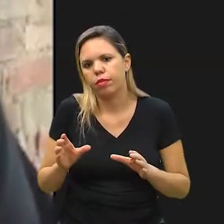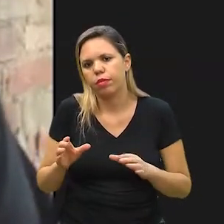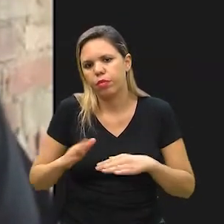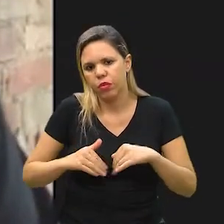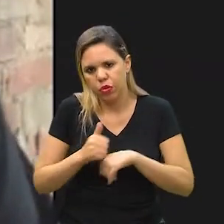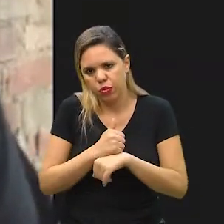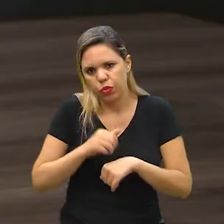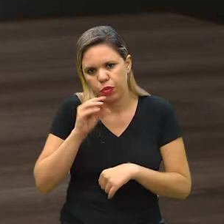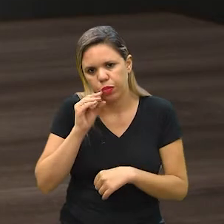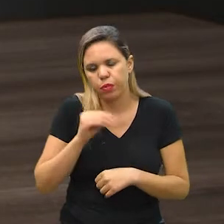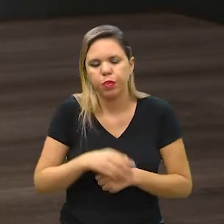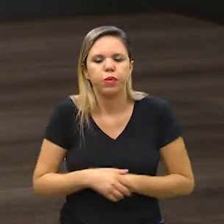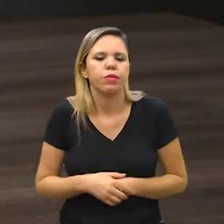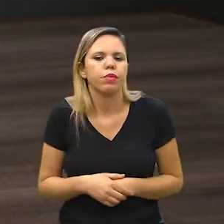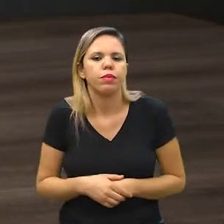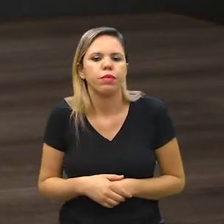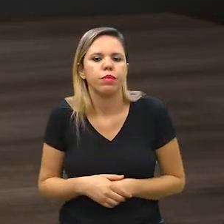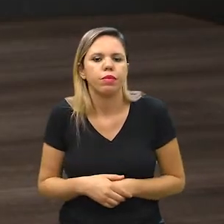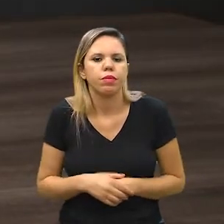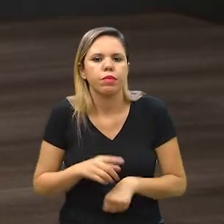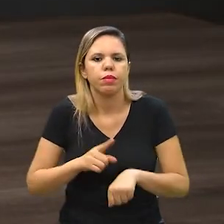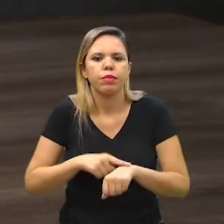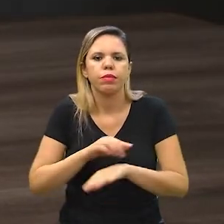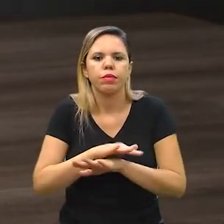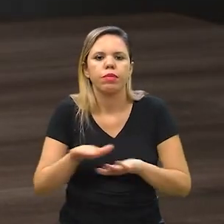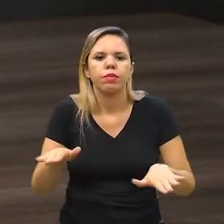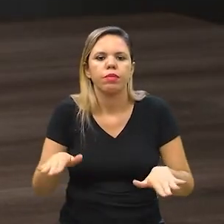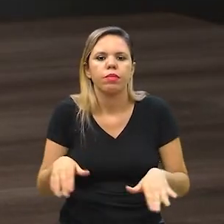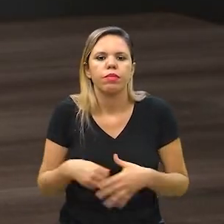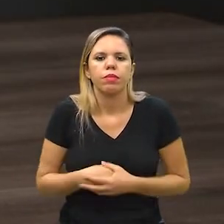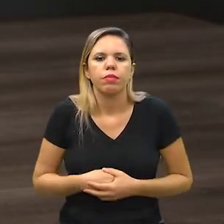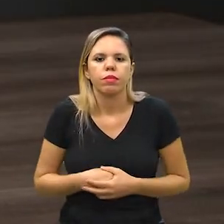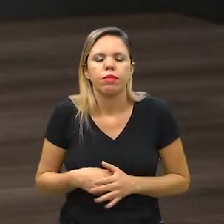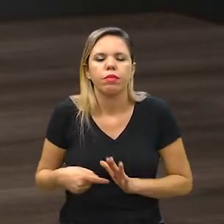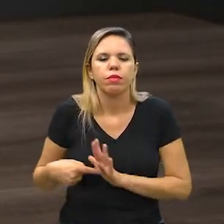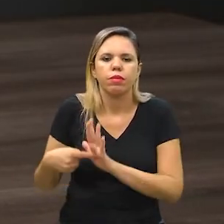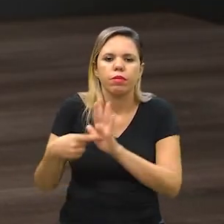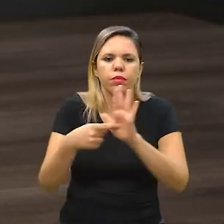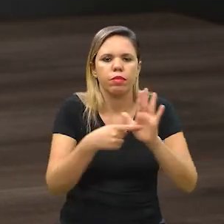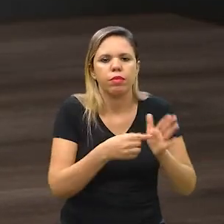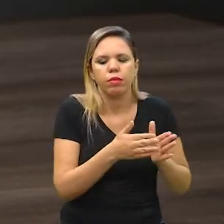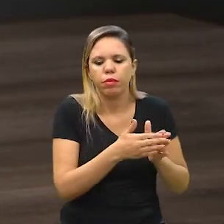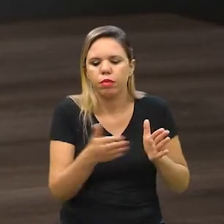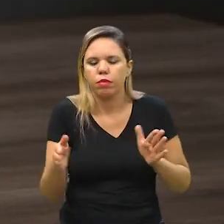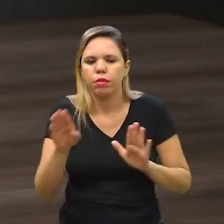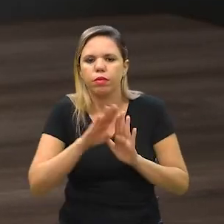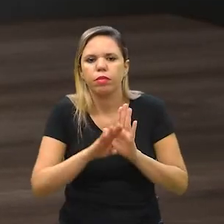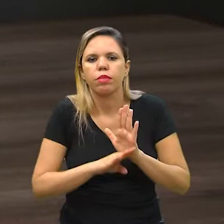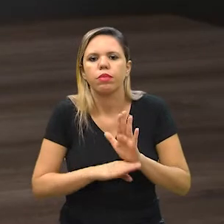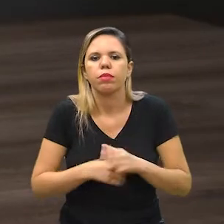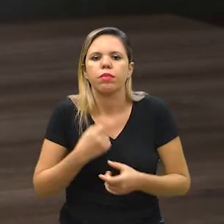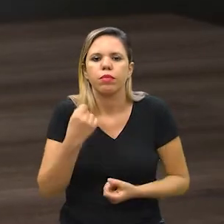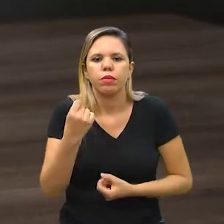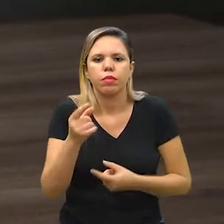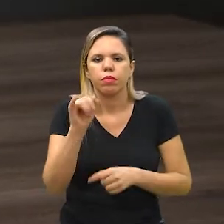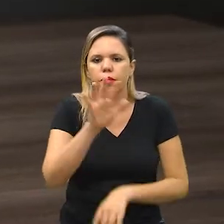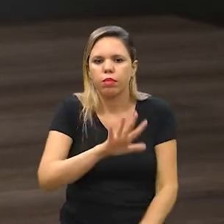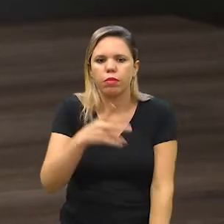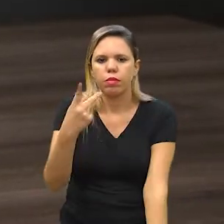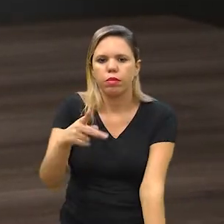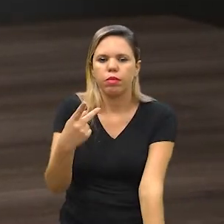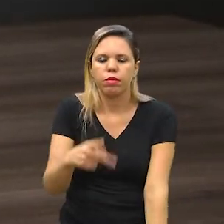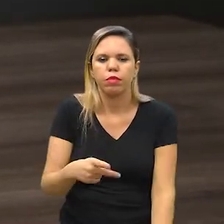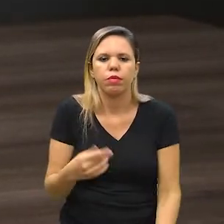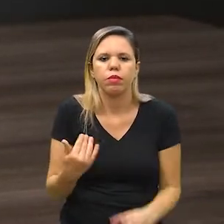né? Eduardo, nosso tempo acabou. A gente mostrou aí durante o programa aí umas imagens que